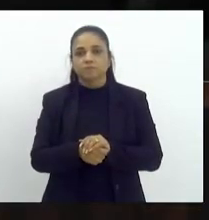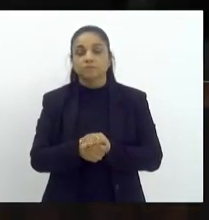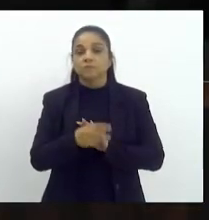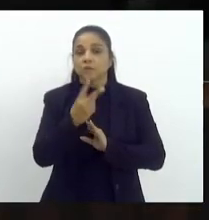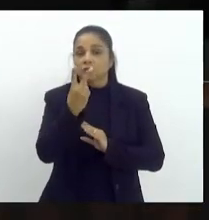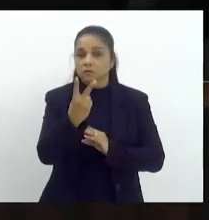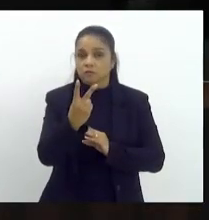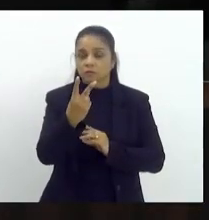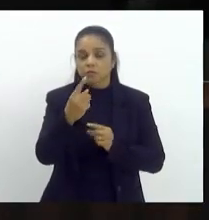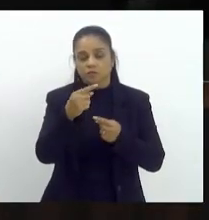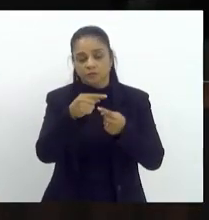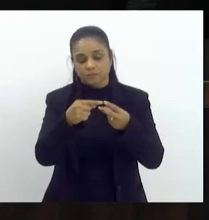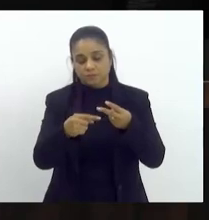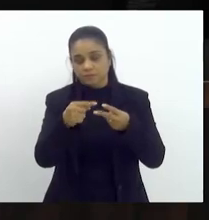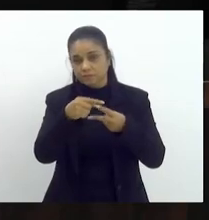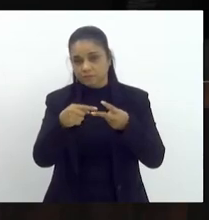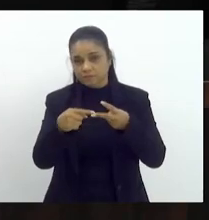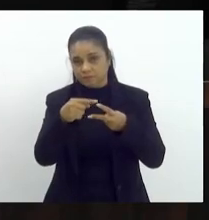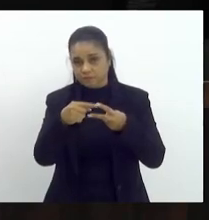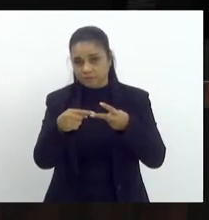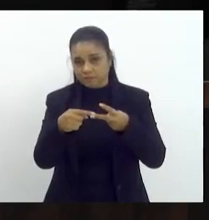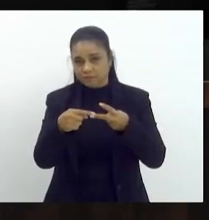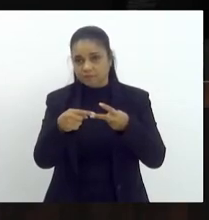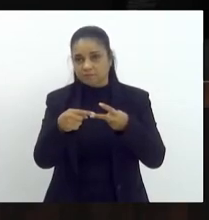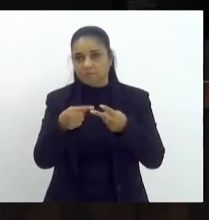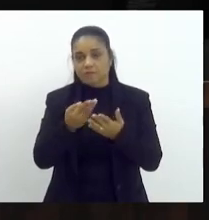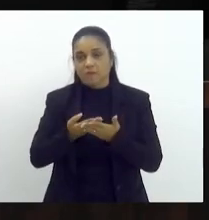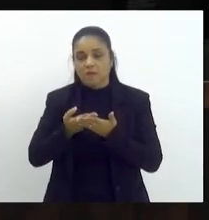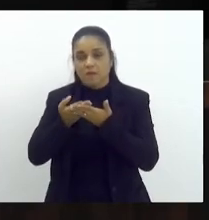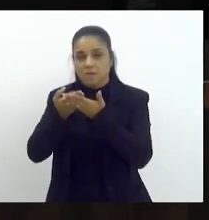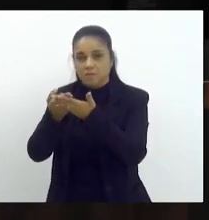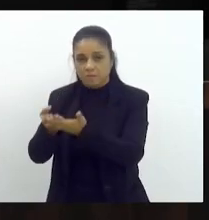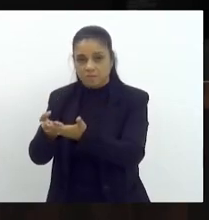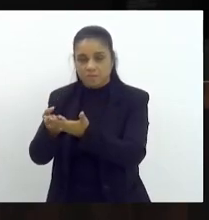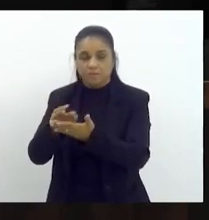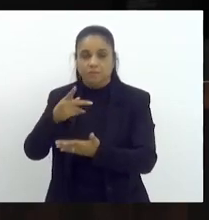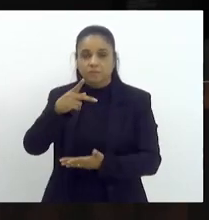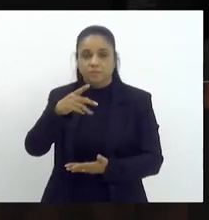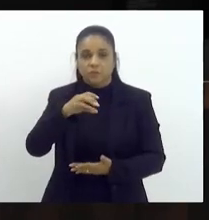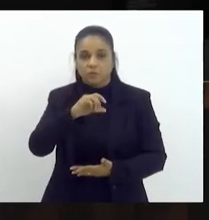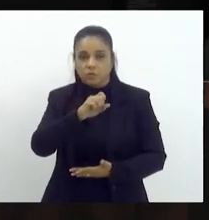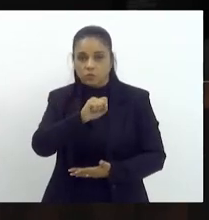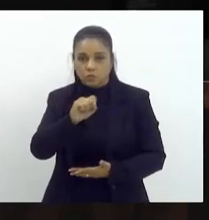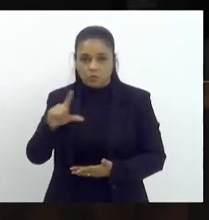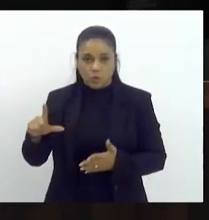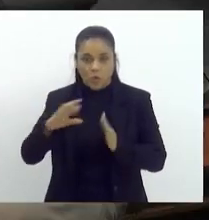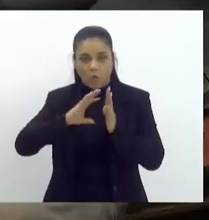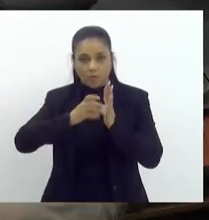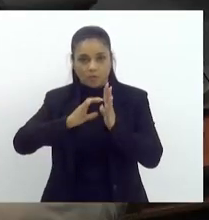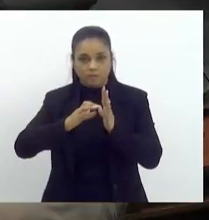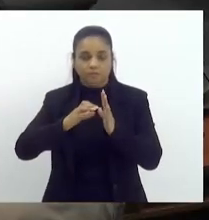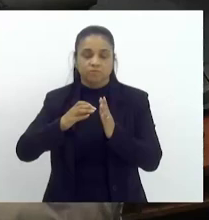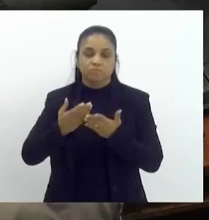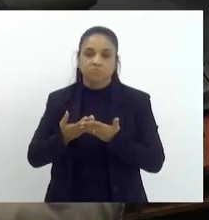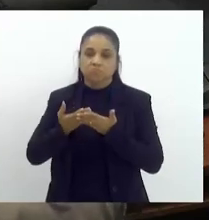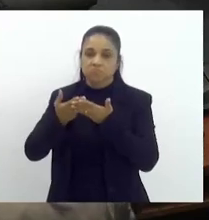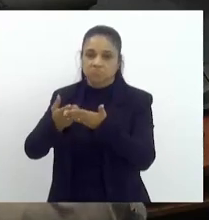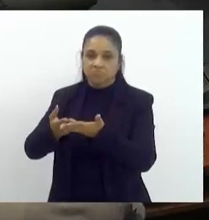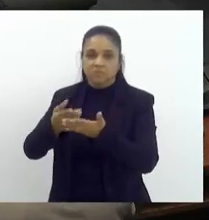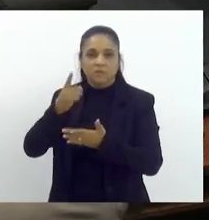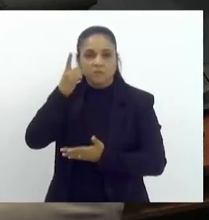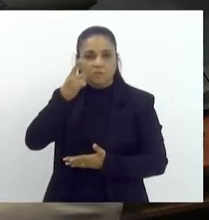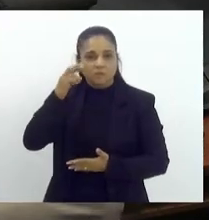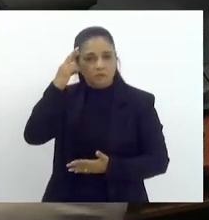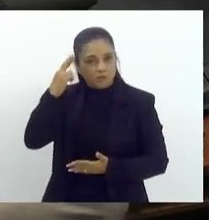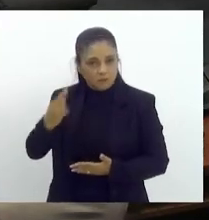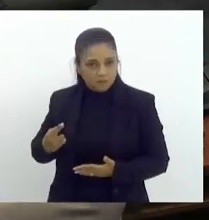do PSOL encaminhamento será feito pela deputada Renata Souza PSB votou sim no destaque anterior